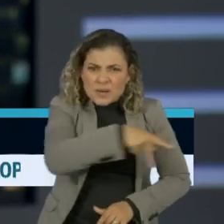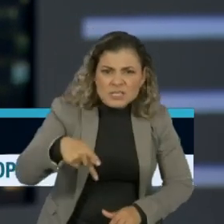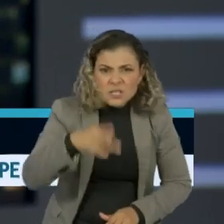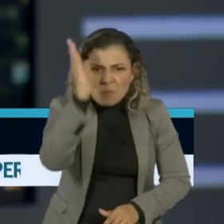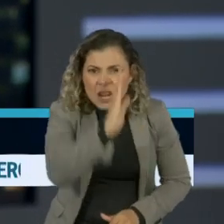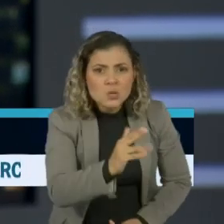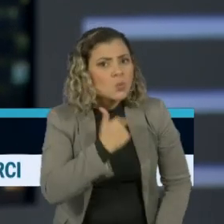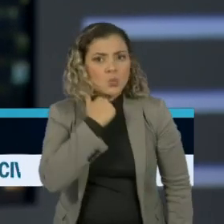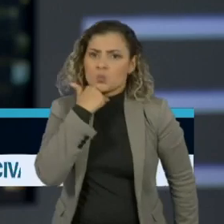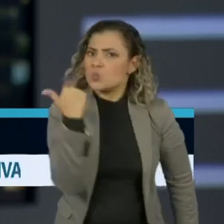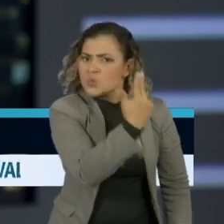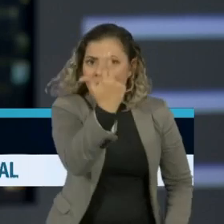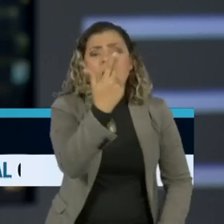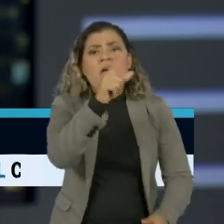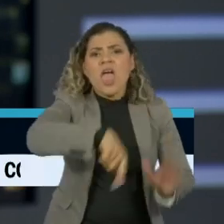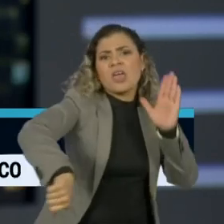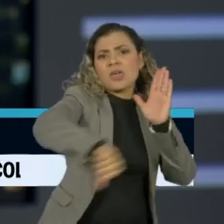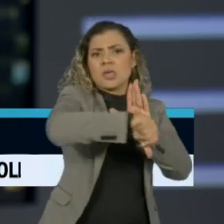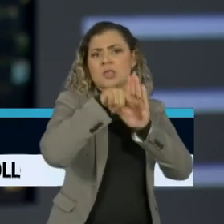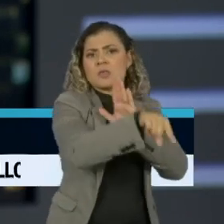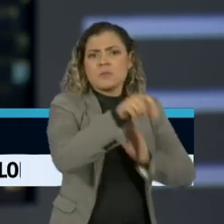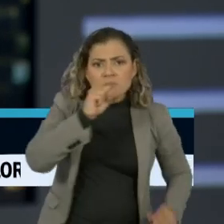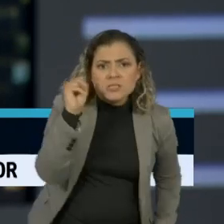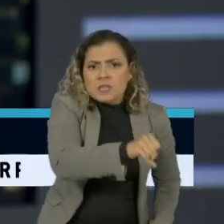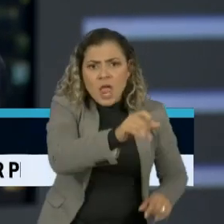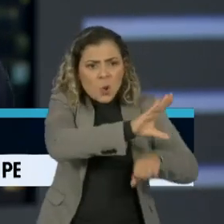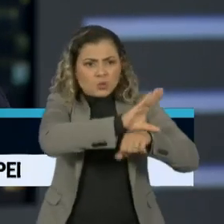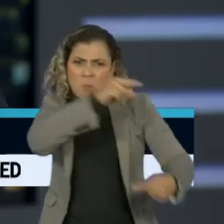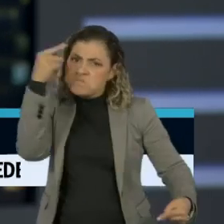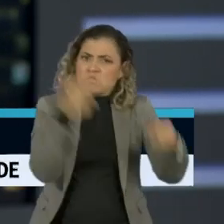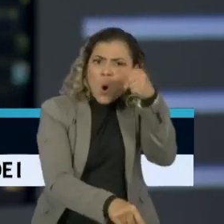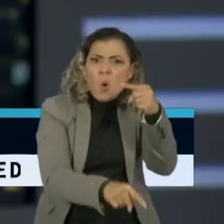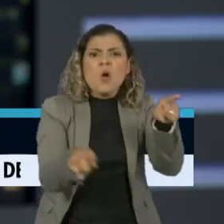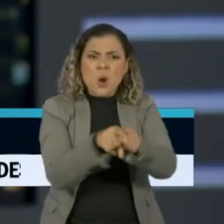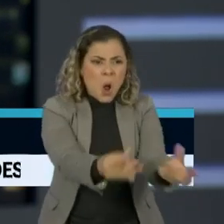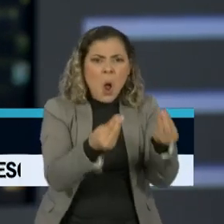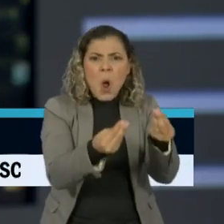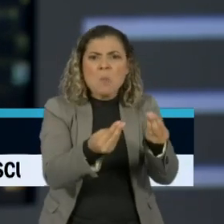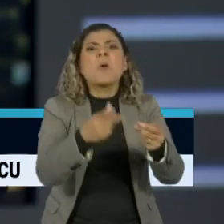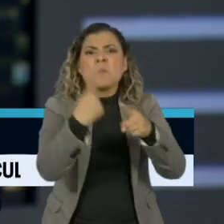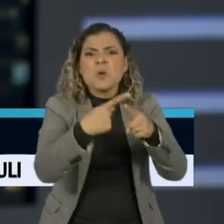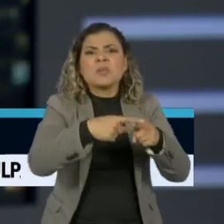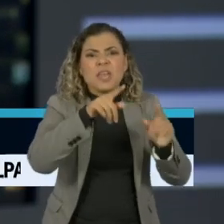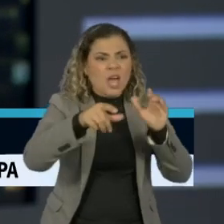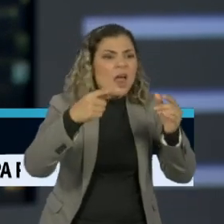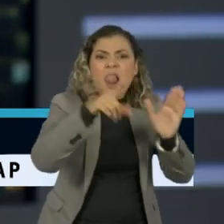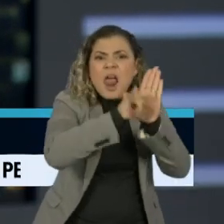da República. É um homem criminoso contra a Constituição e é marginal porque está à margem da lei.